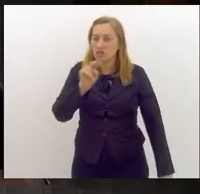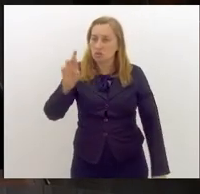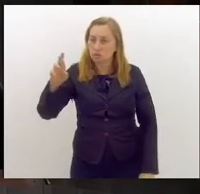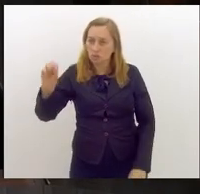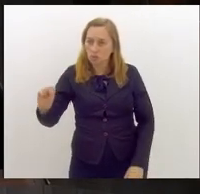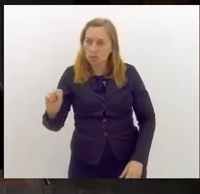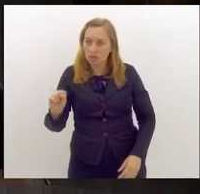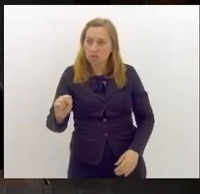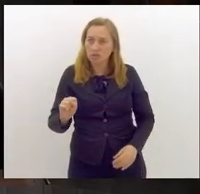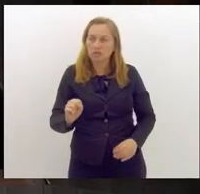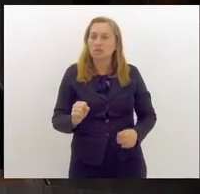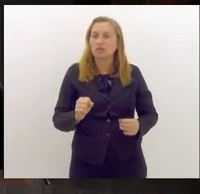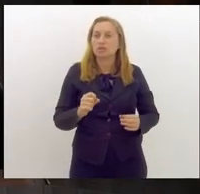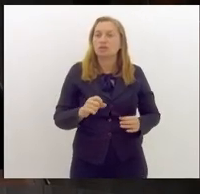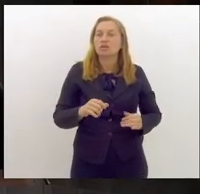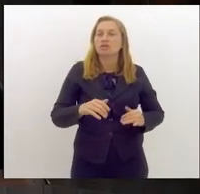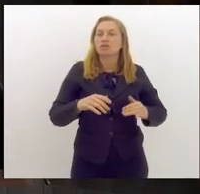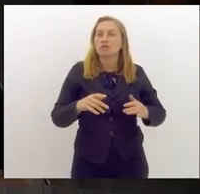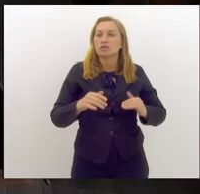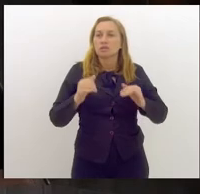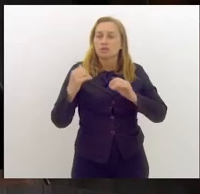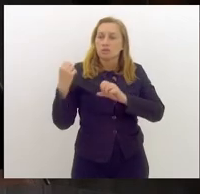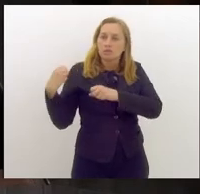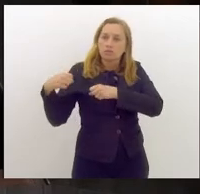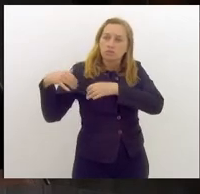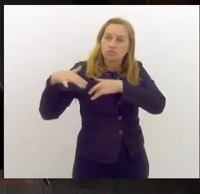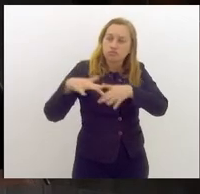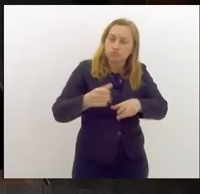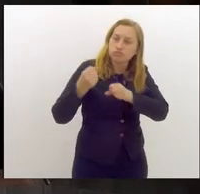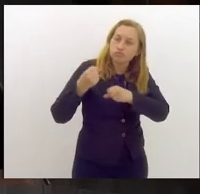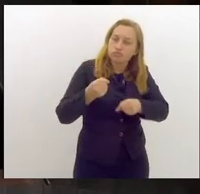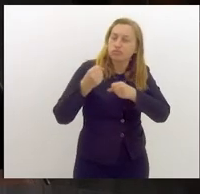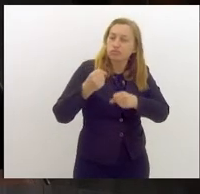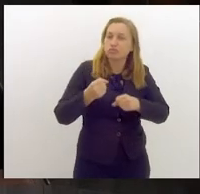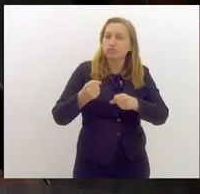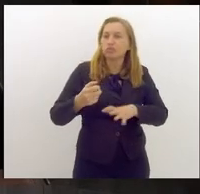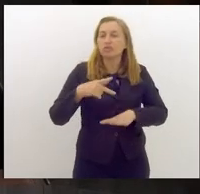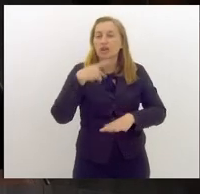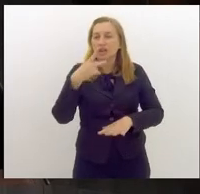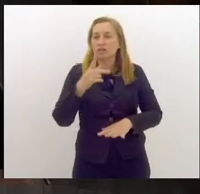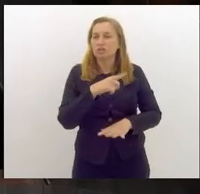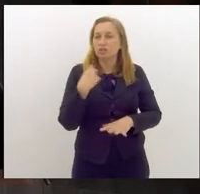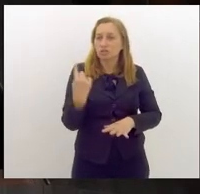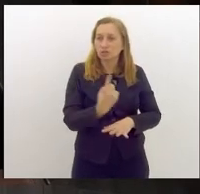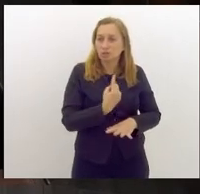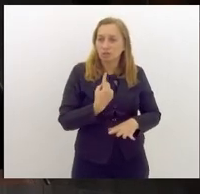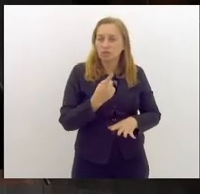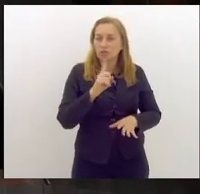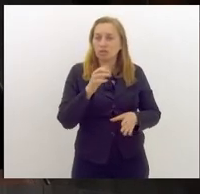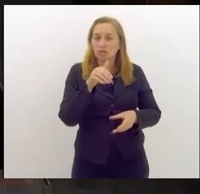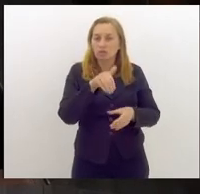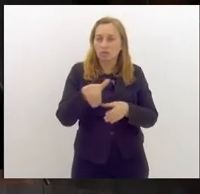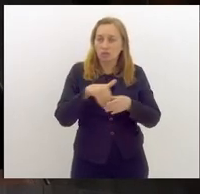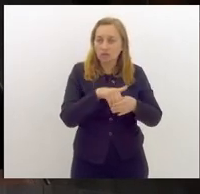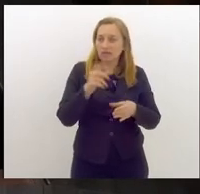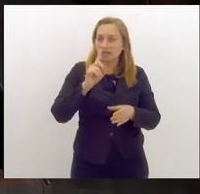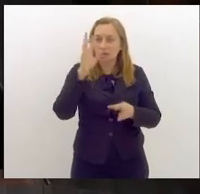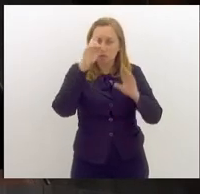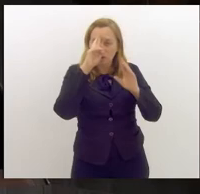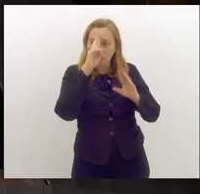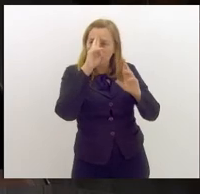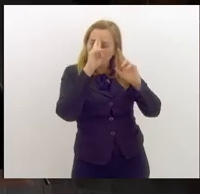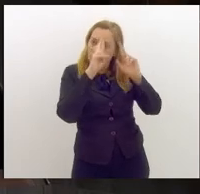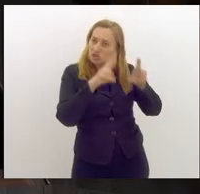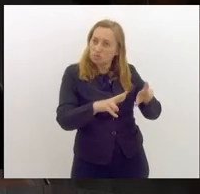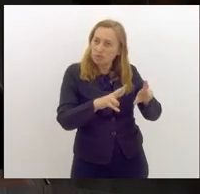a gente faz uma manifestação alegando que o nosso agravo não tinha sido votado não foi respeitado